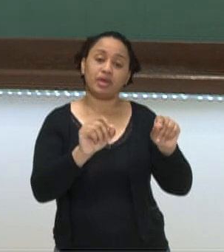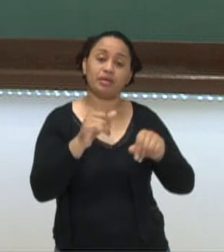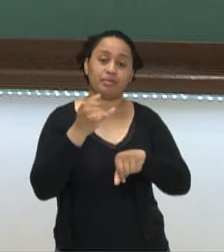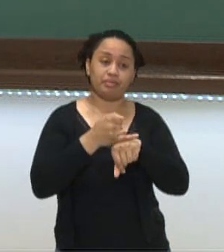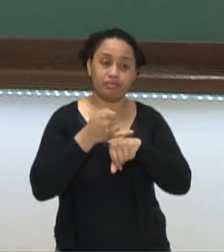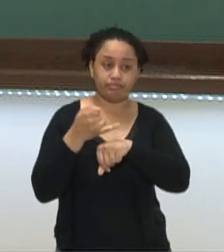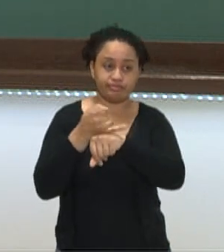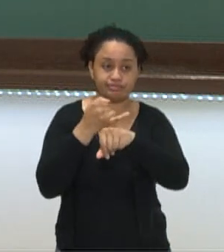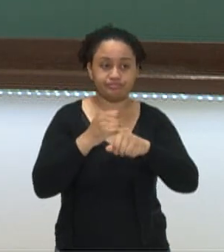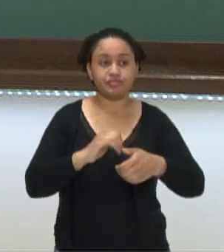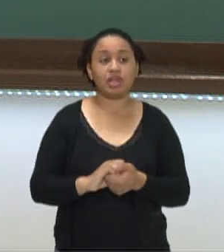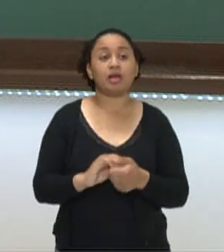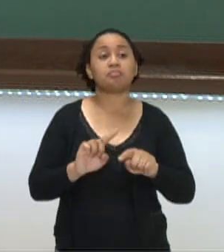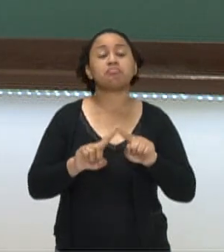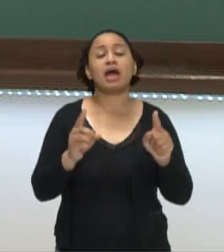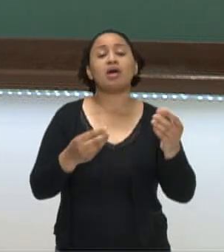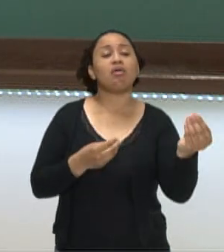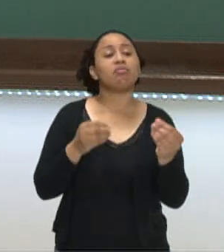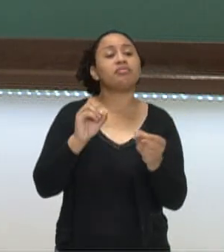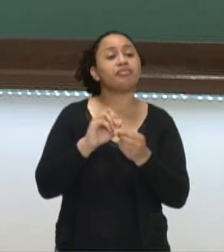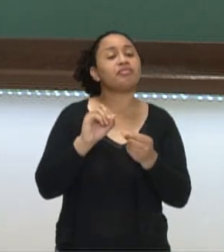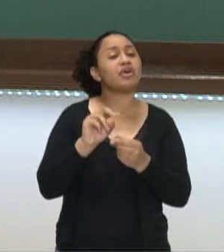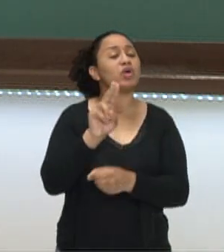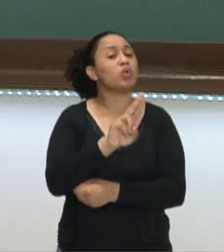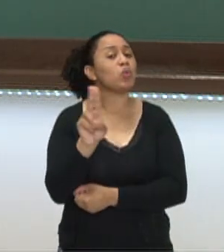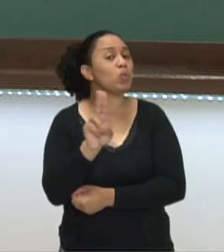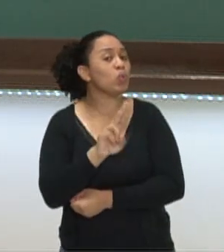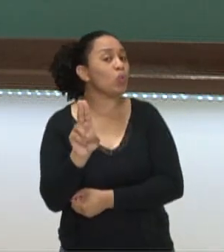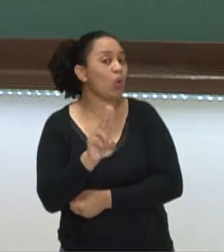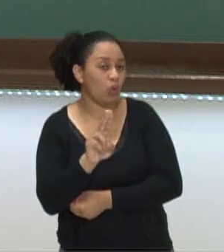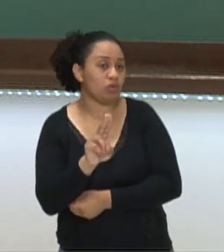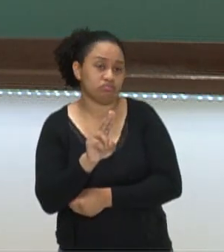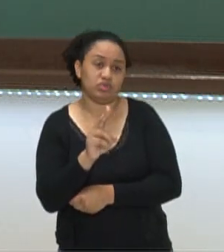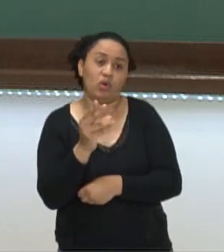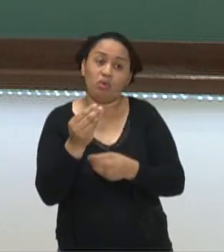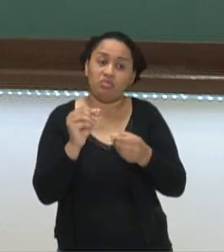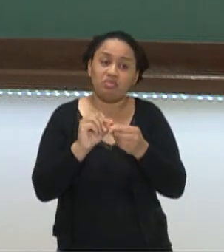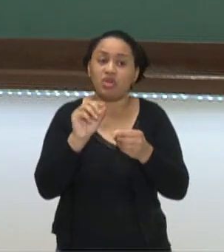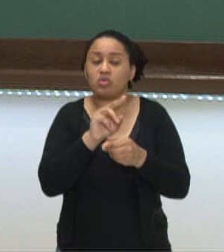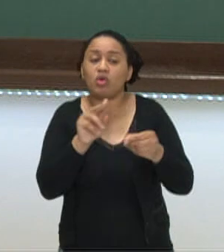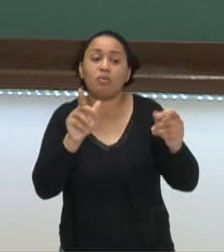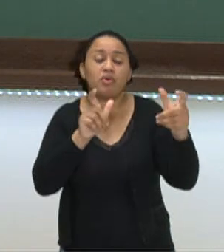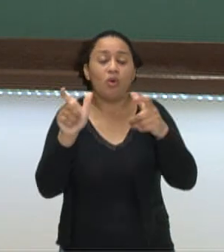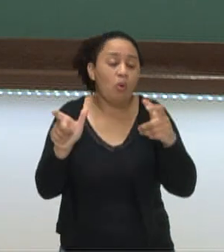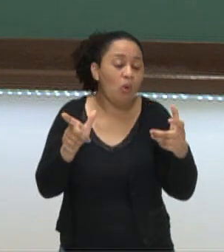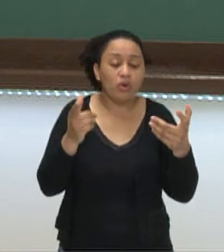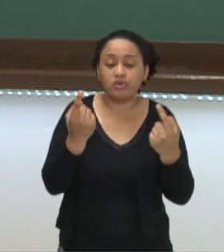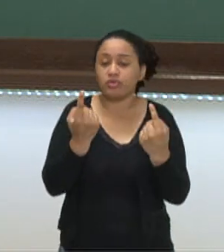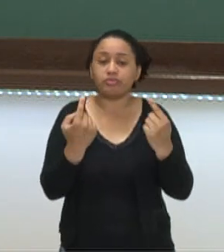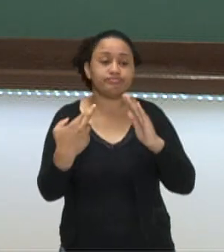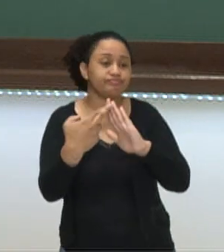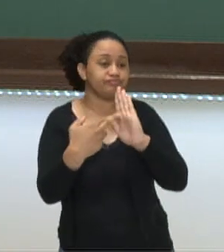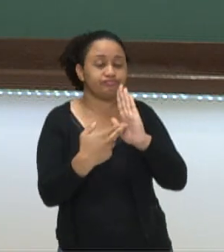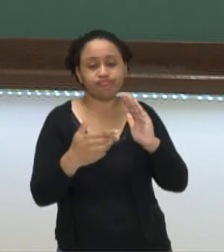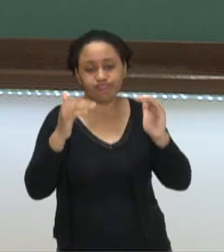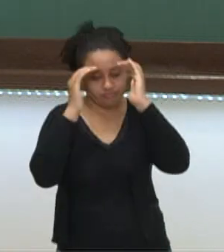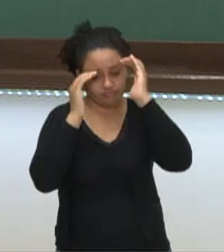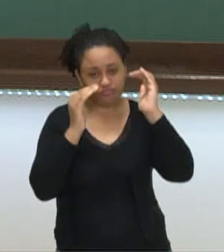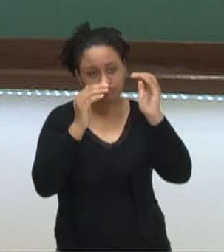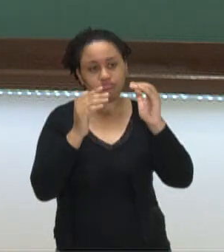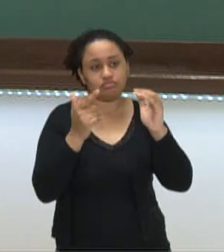então a nomenclatura das bases? O nome das bases, da onde que ele vem, que regras a gente deve